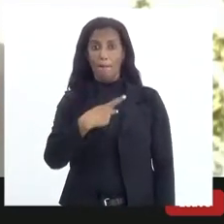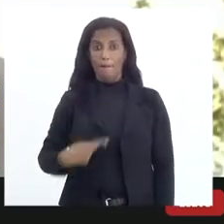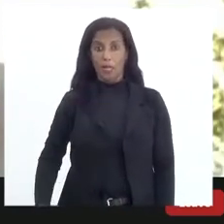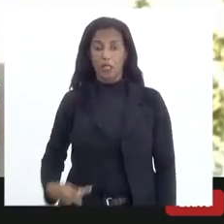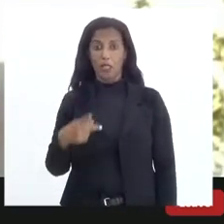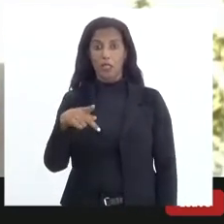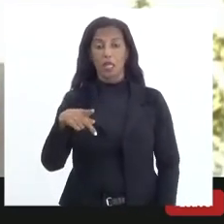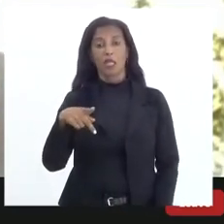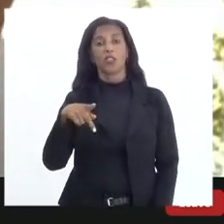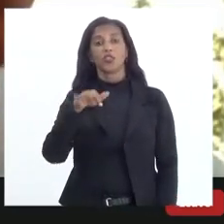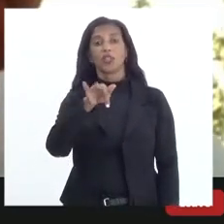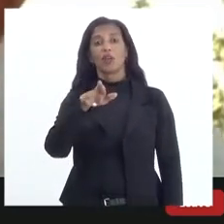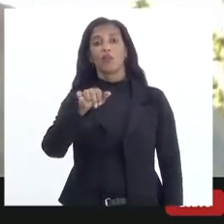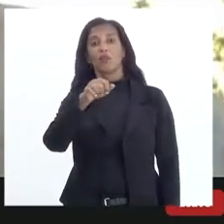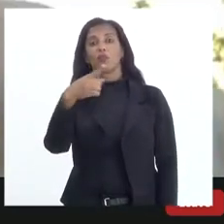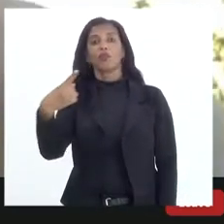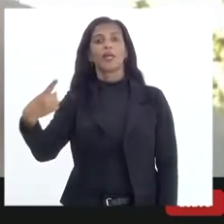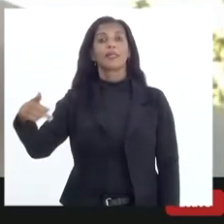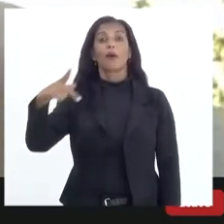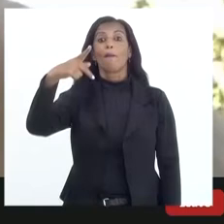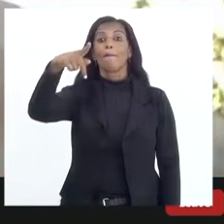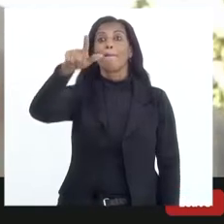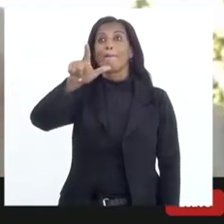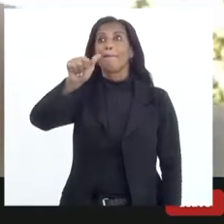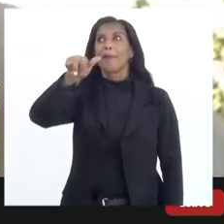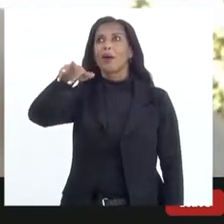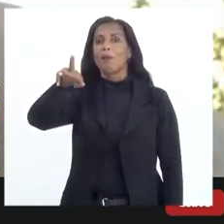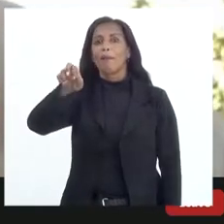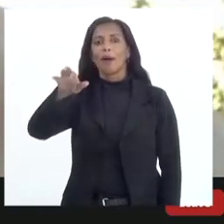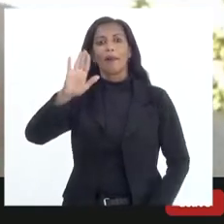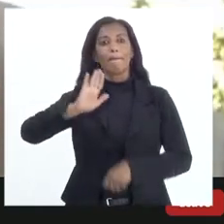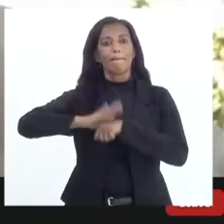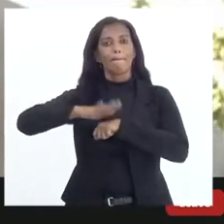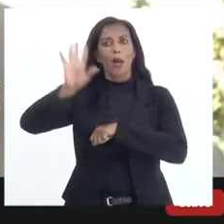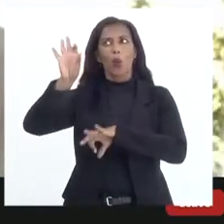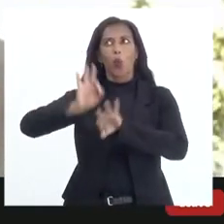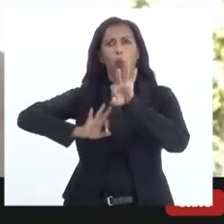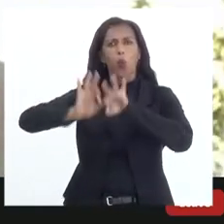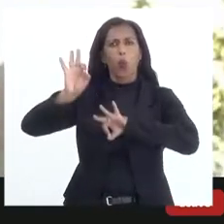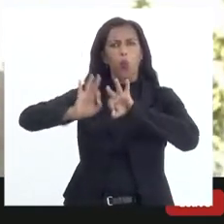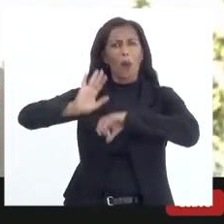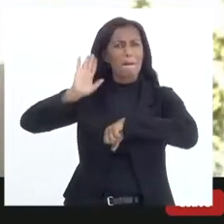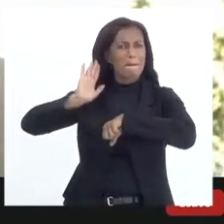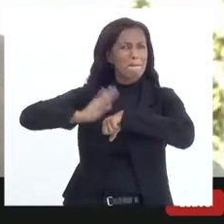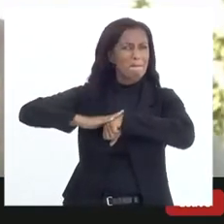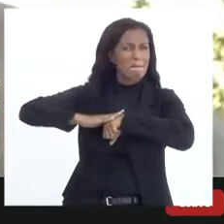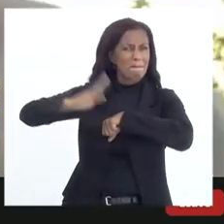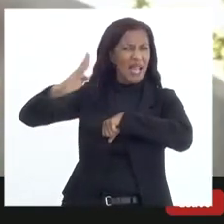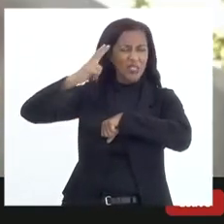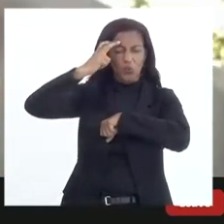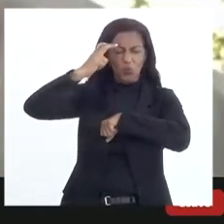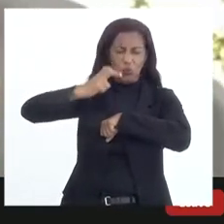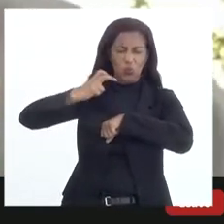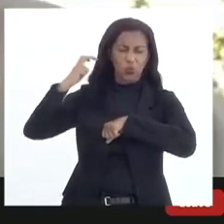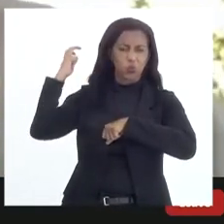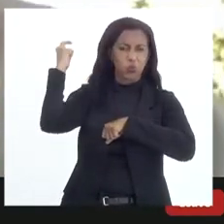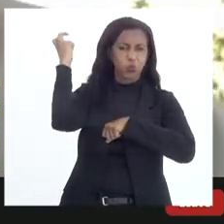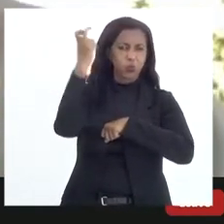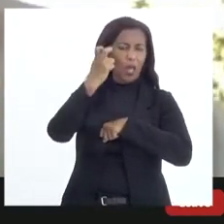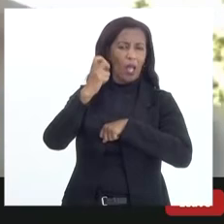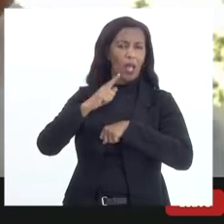Fundação Cultural Palmares, uma das mais importantes organizações, meu Deus do céu,